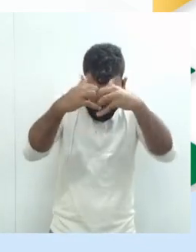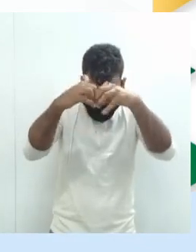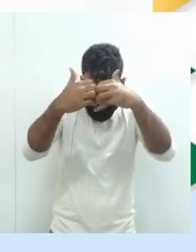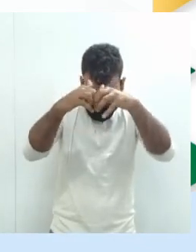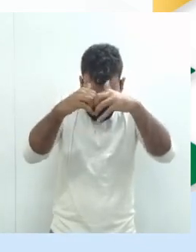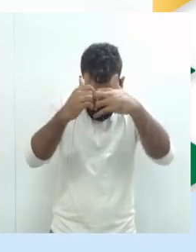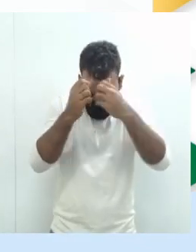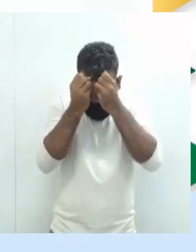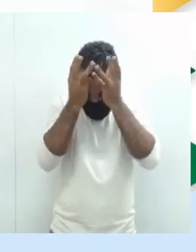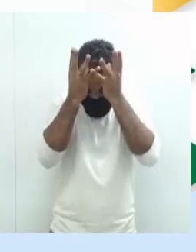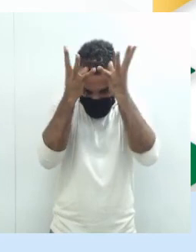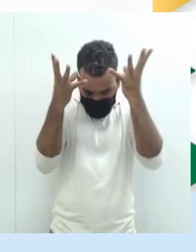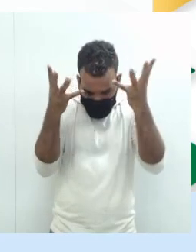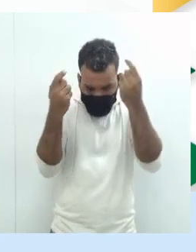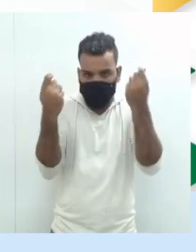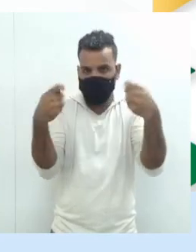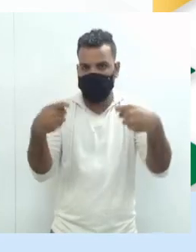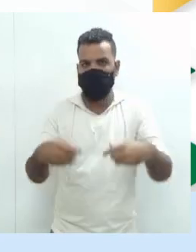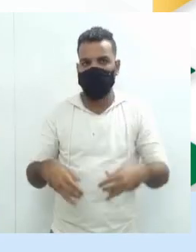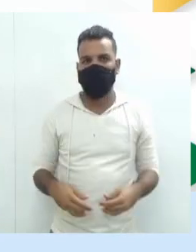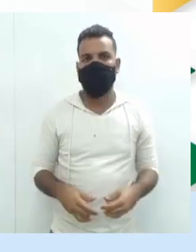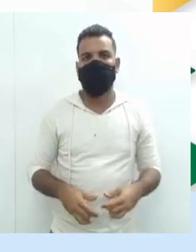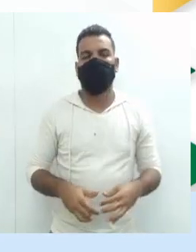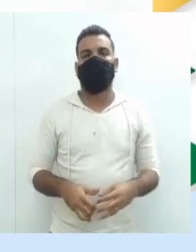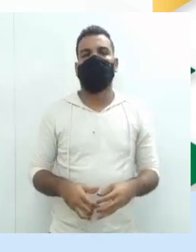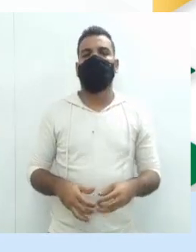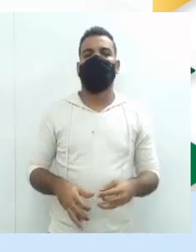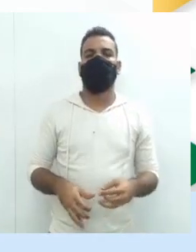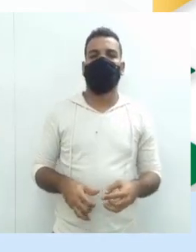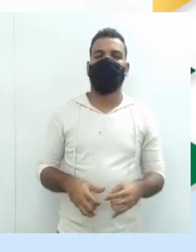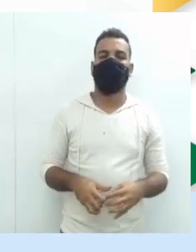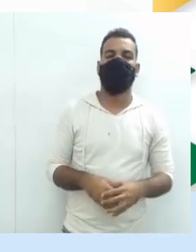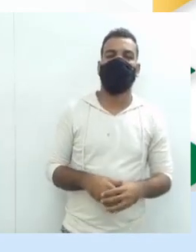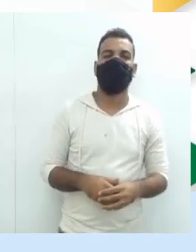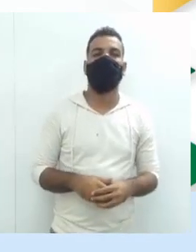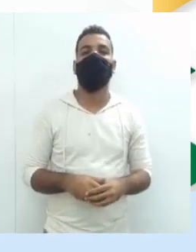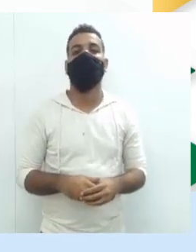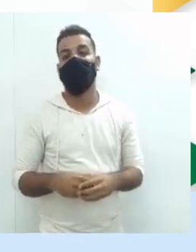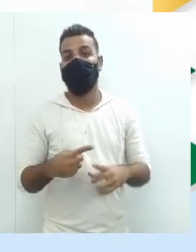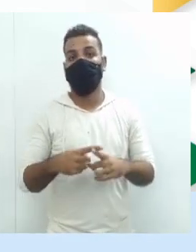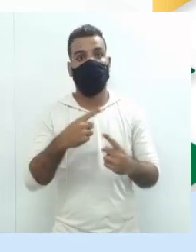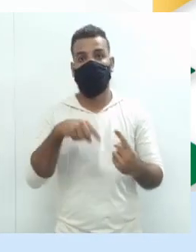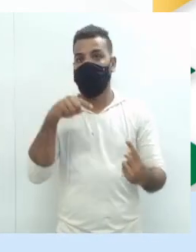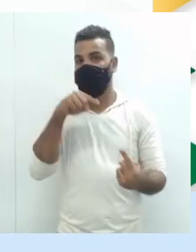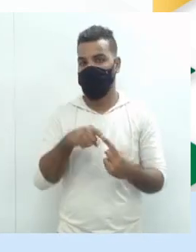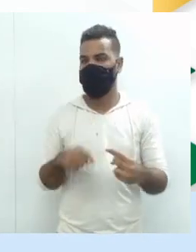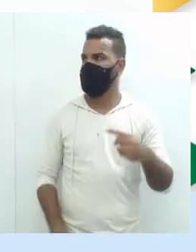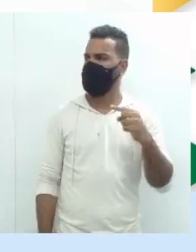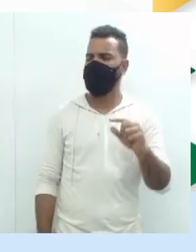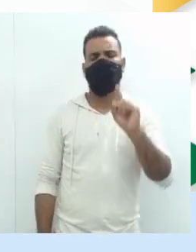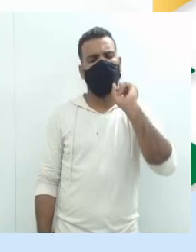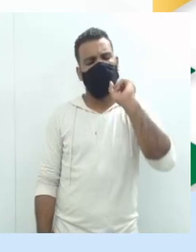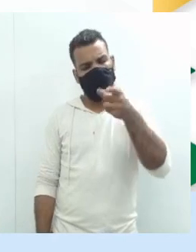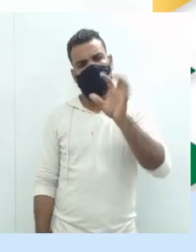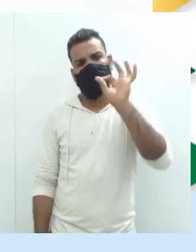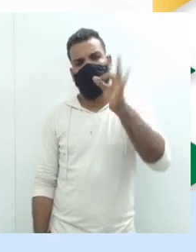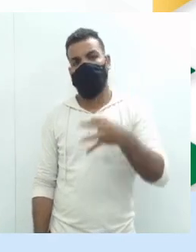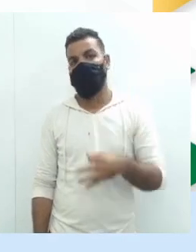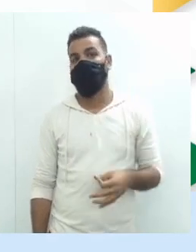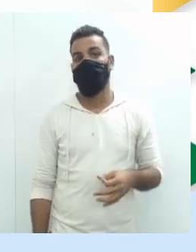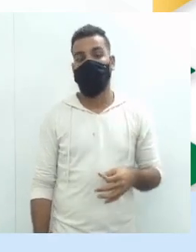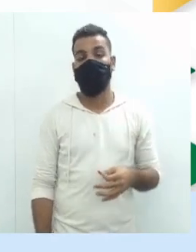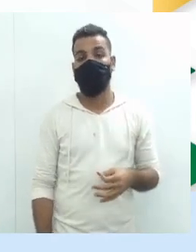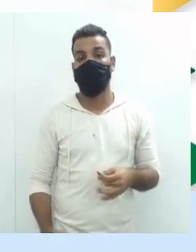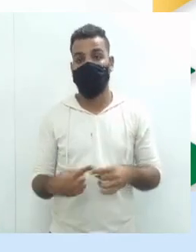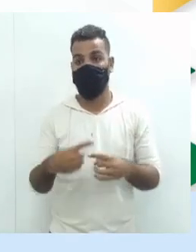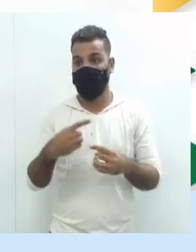muito criativa, tem que estar ali, ó, ligado em tudo mesmo, porque o objetivo é esse, né? O objetivo é convencer as